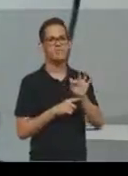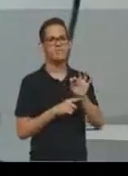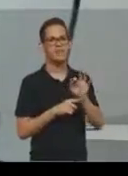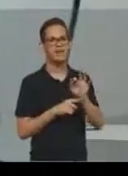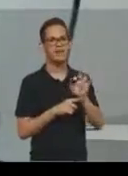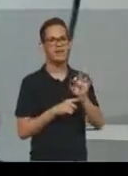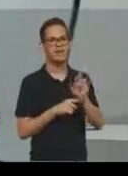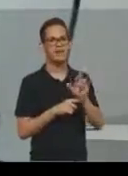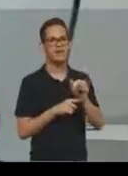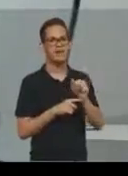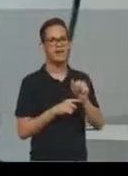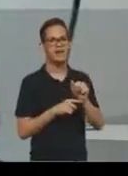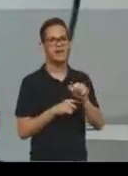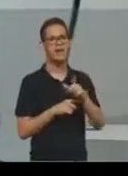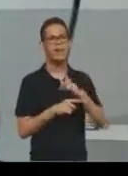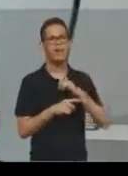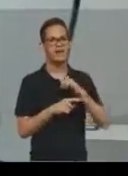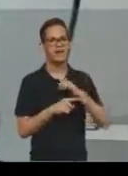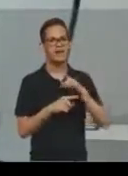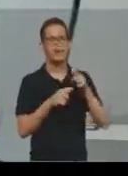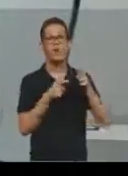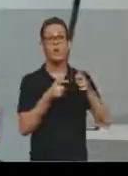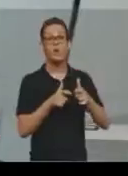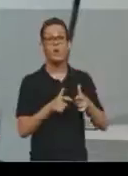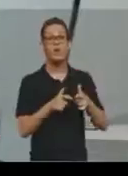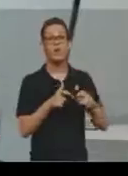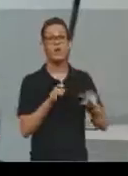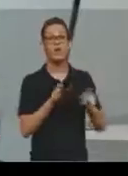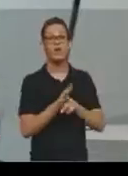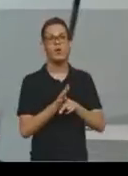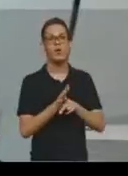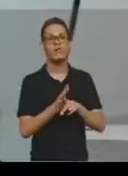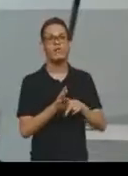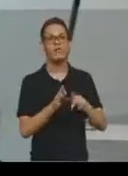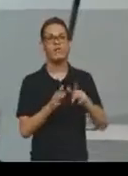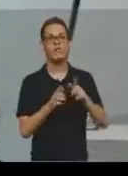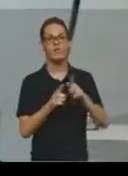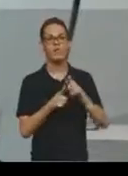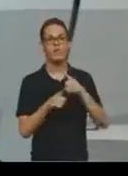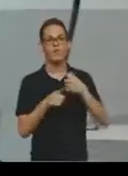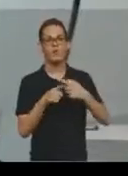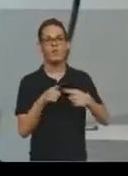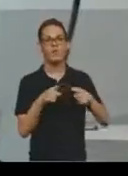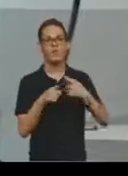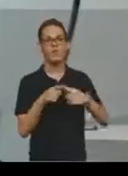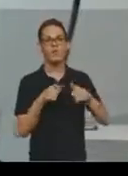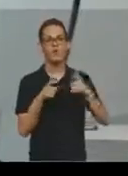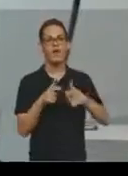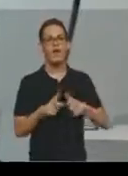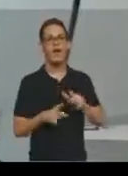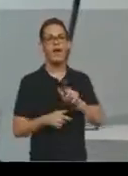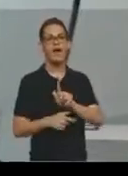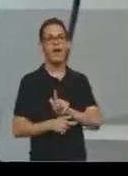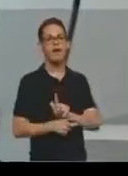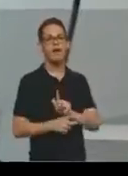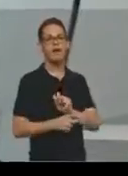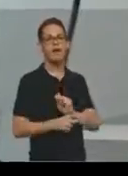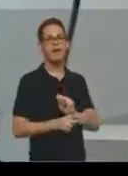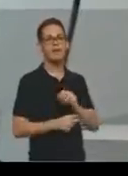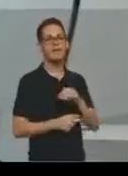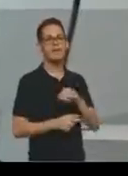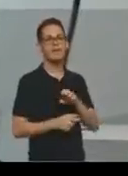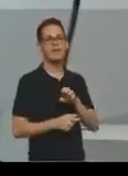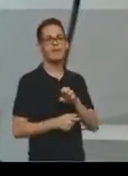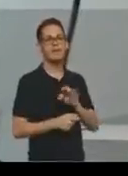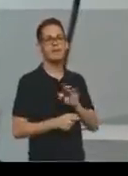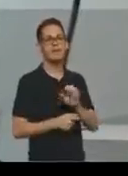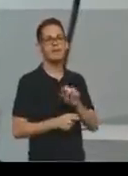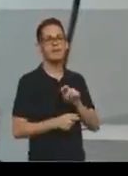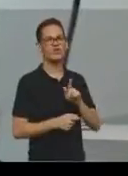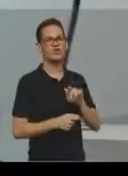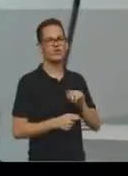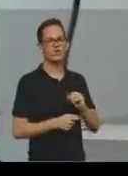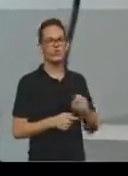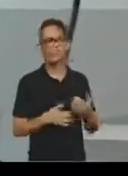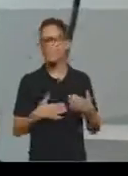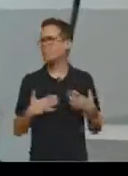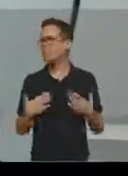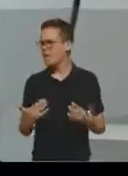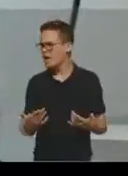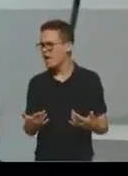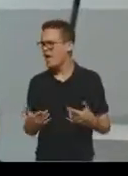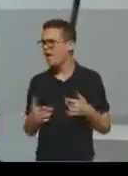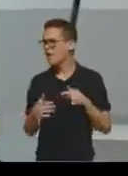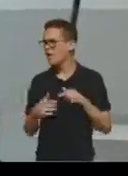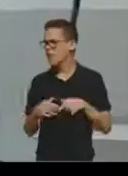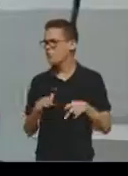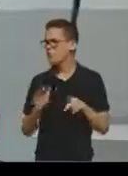ser produzida em um local, certo? Que é o meu quê? Gametângio. Tá, Vinícius, mas você não falou que o gametângio, ele vai ser, no caso aí